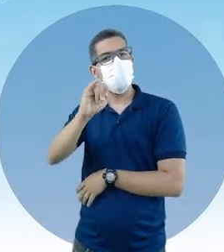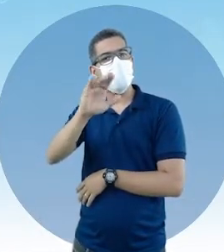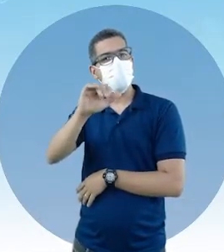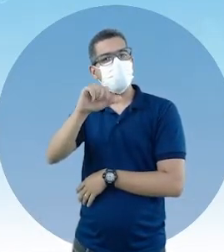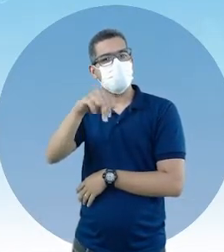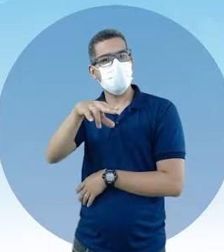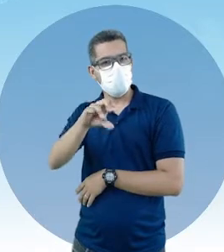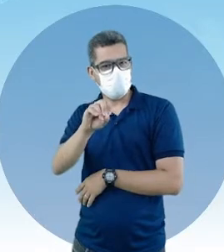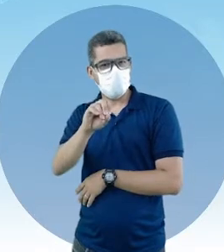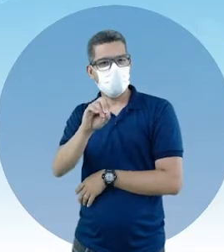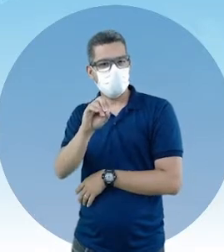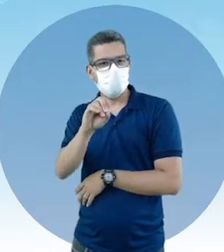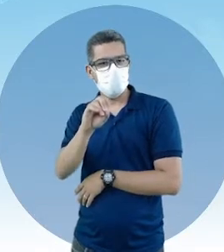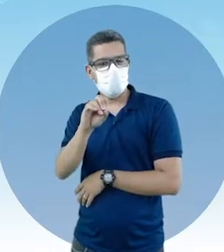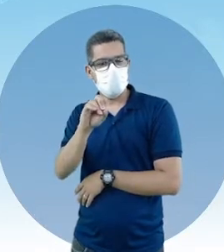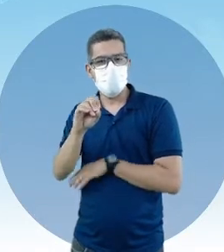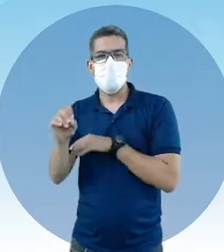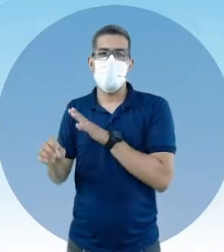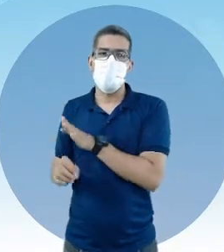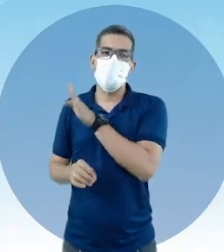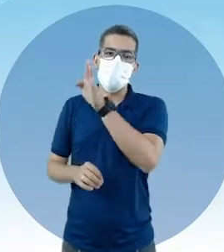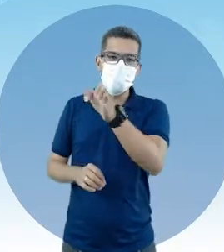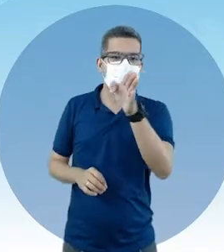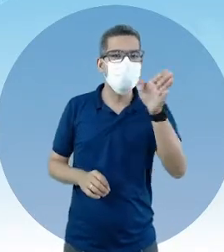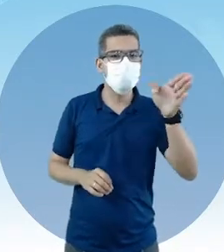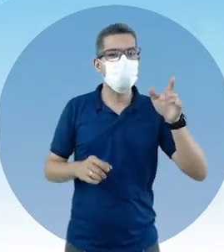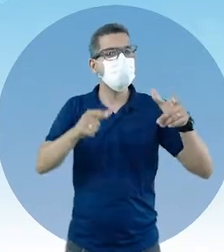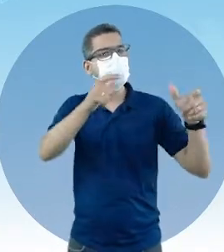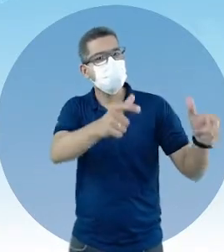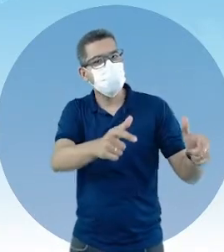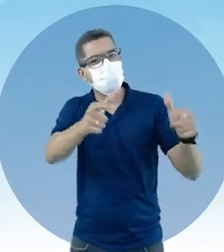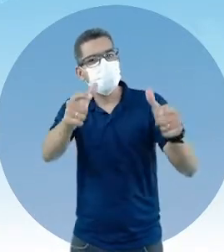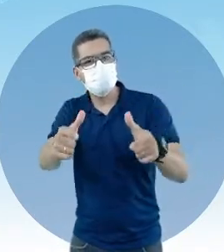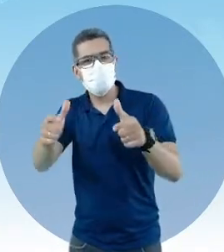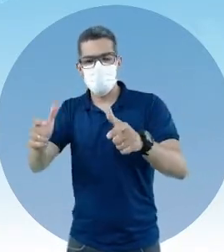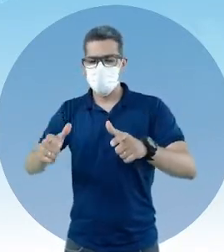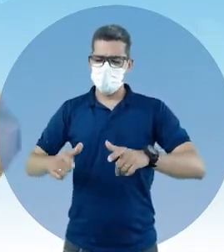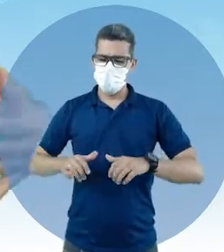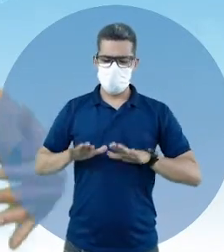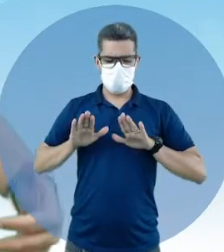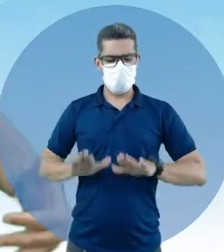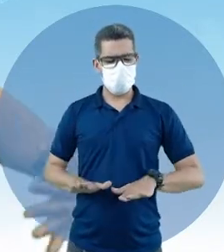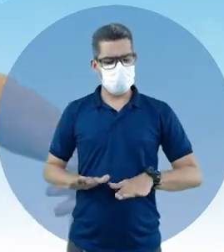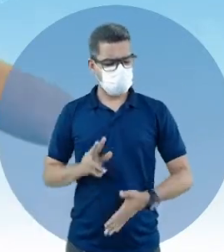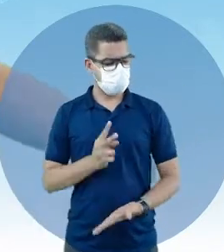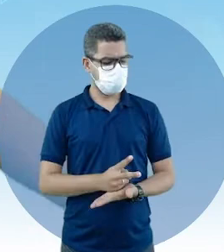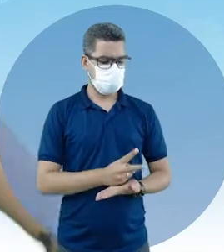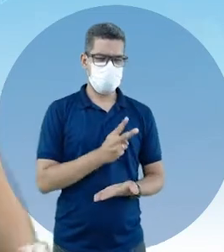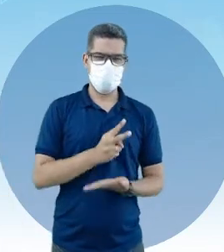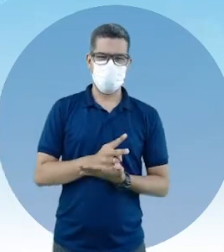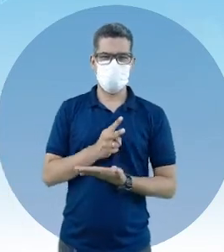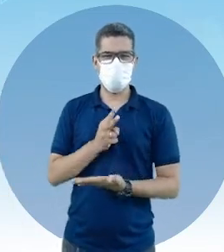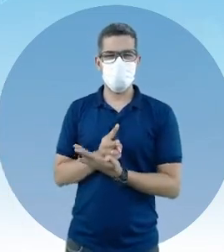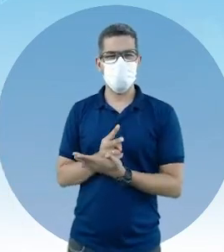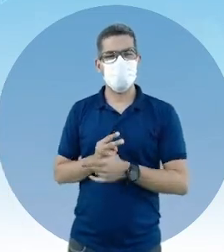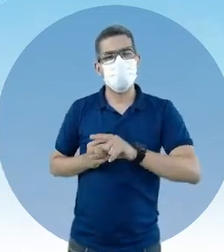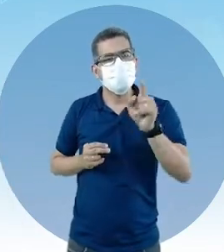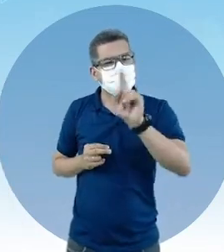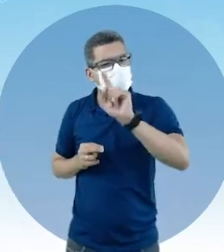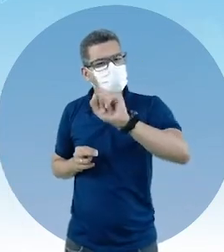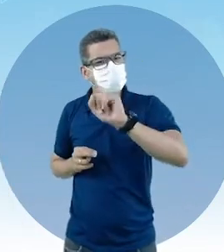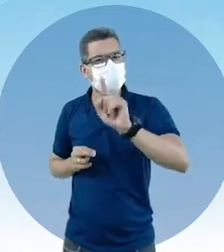a igreja que vai a outros locais. Não ficar presa em um determinado momento